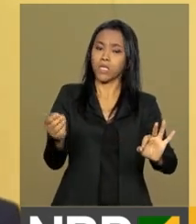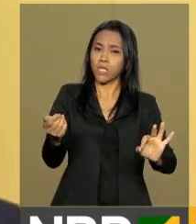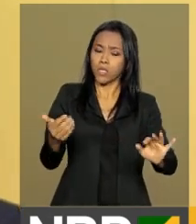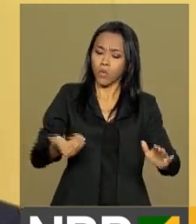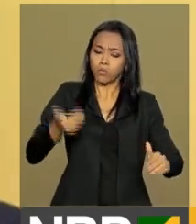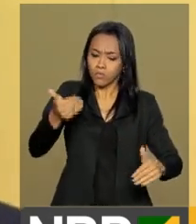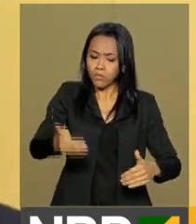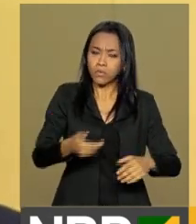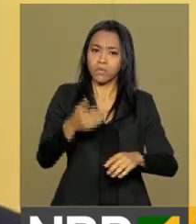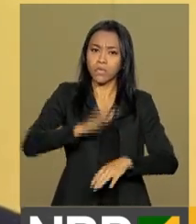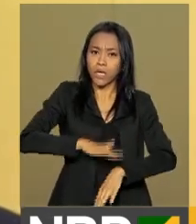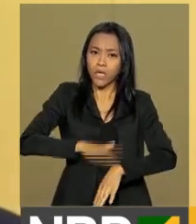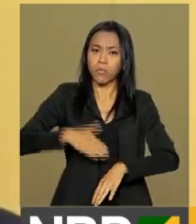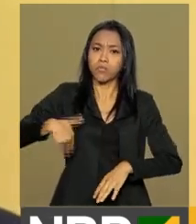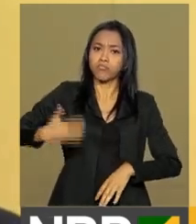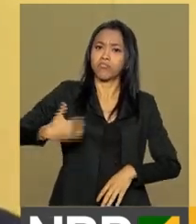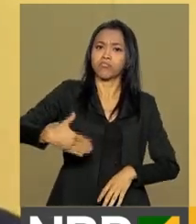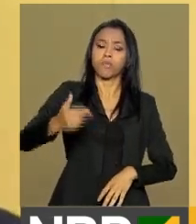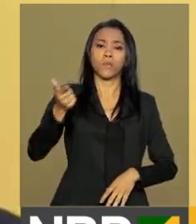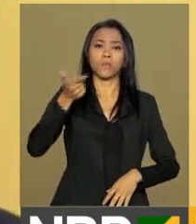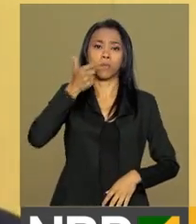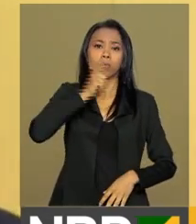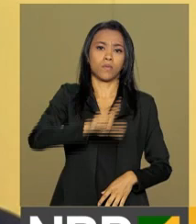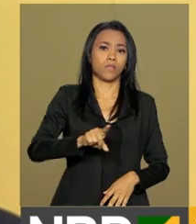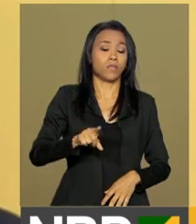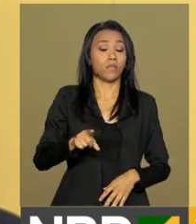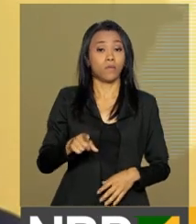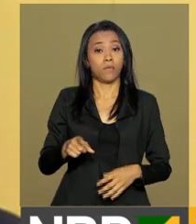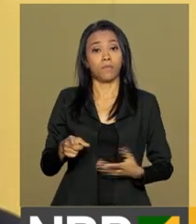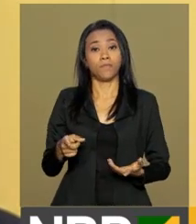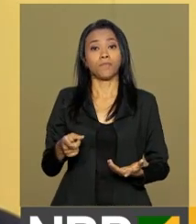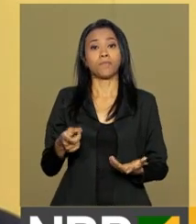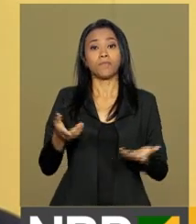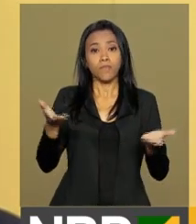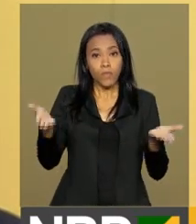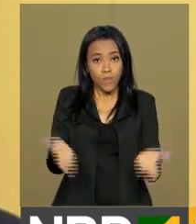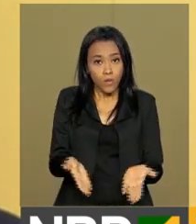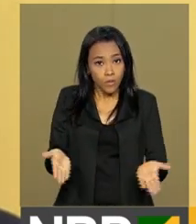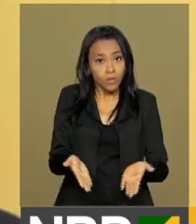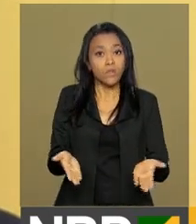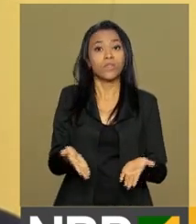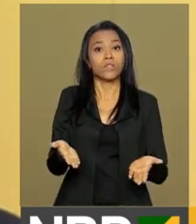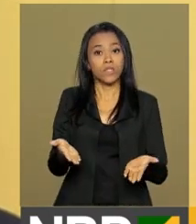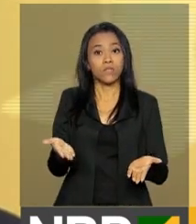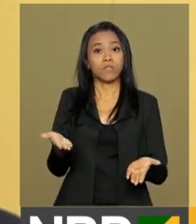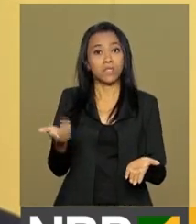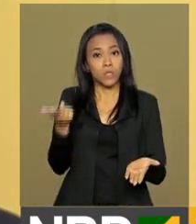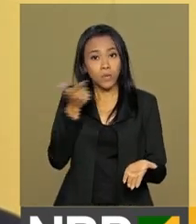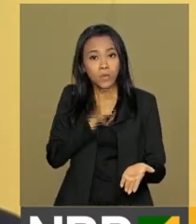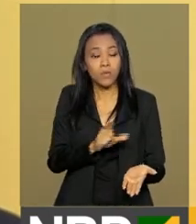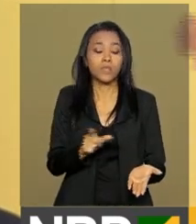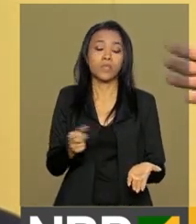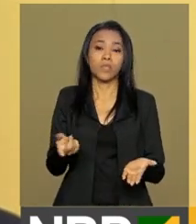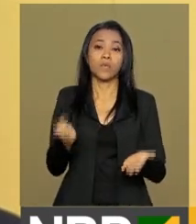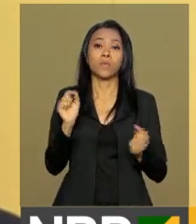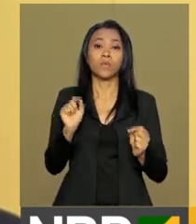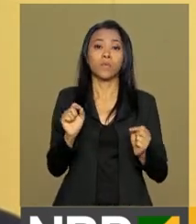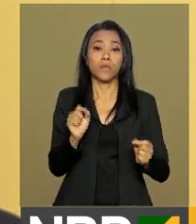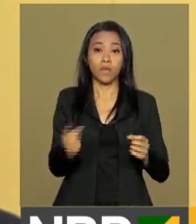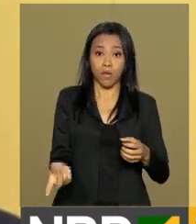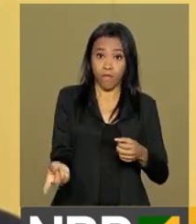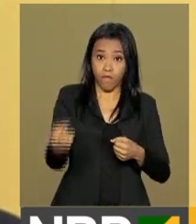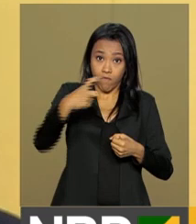nós trilhássemos um caminho que permitisse a redenção ou a volta do Brasil, como